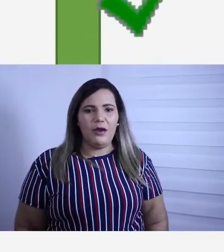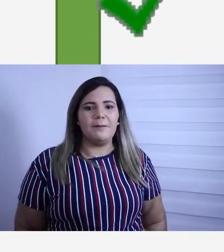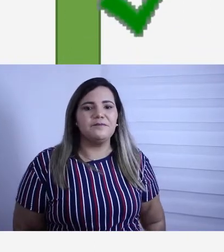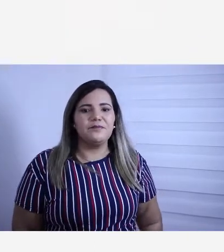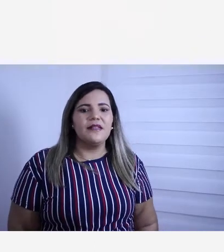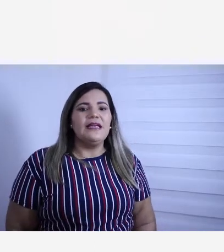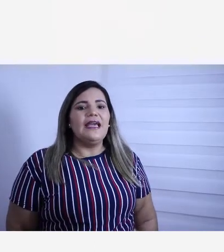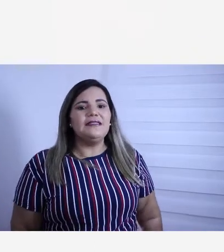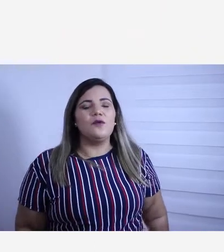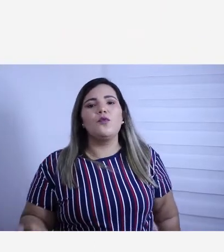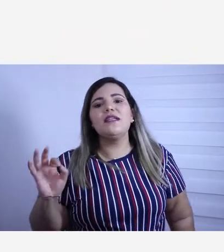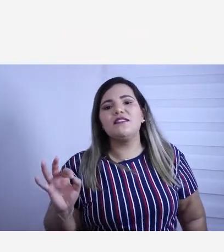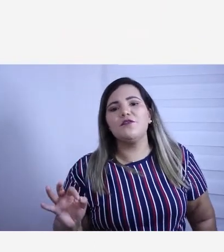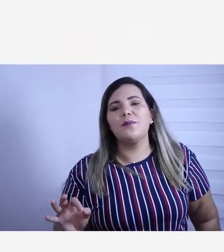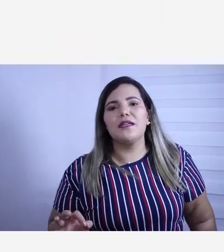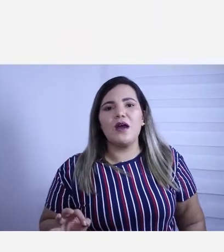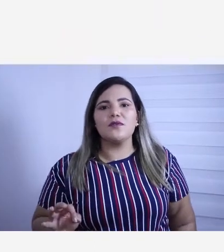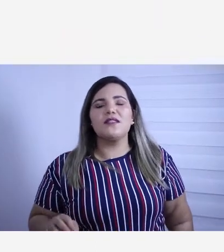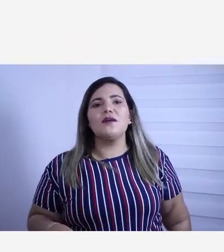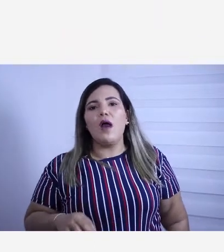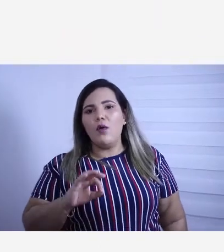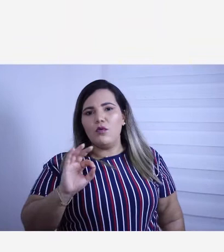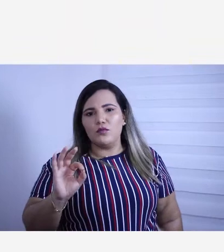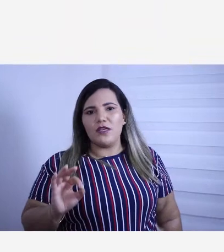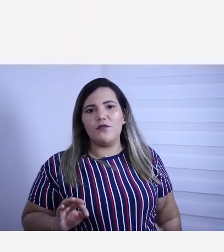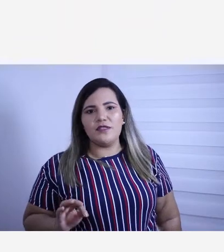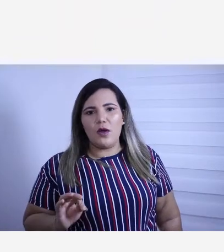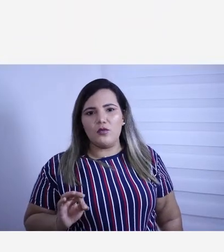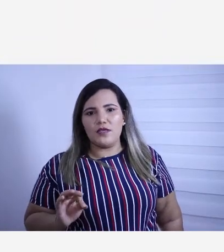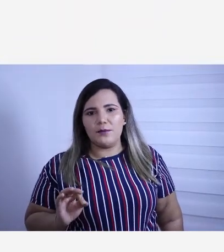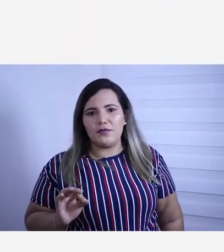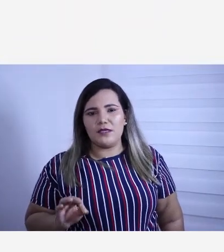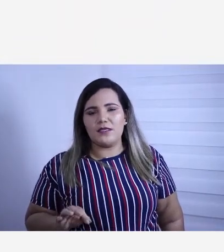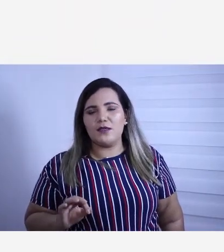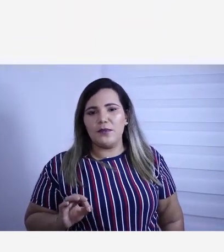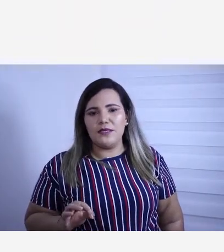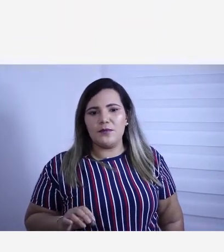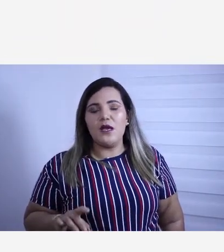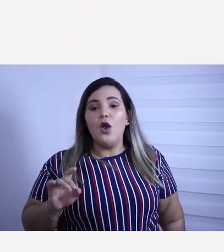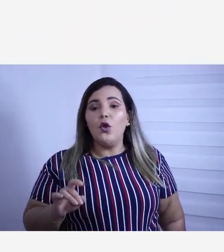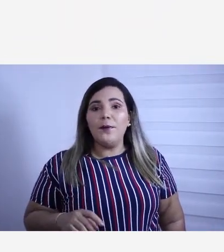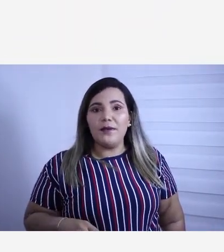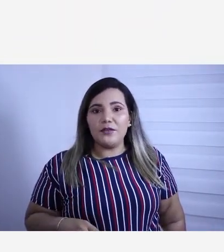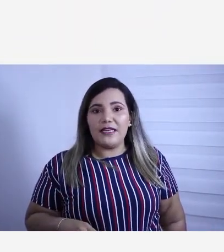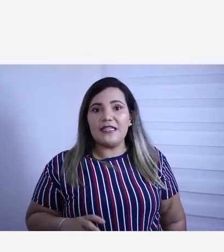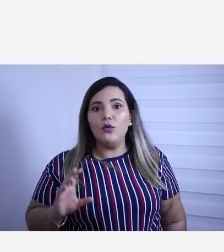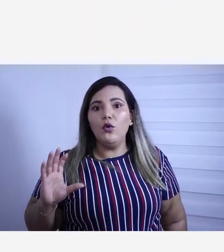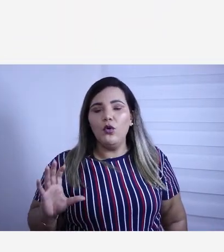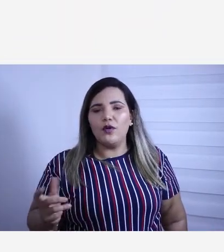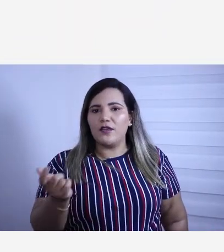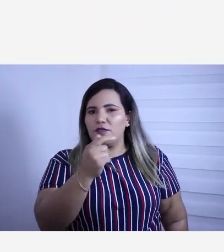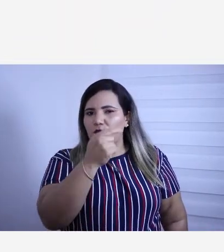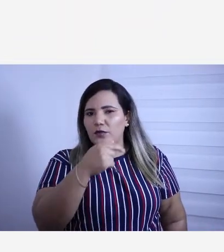vamos lá então relative pronouns são alguns eu vou ensinar alguns aqui para vocês são bem simples o primeiro